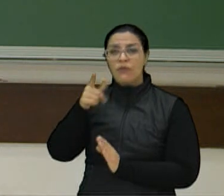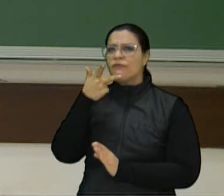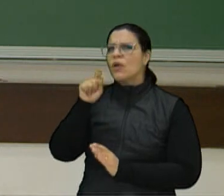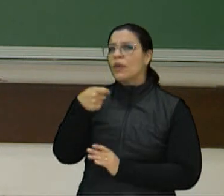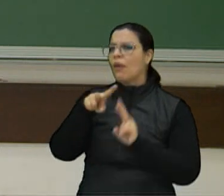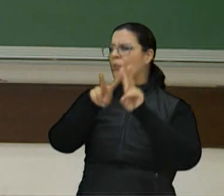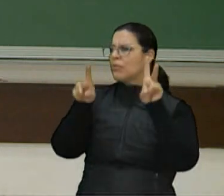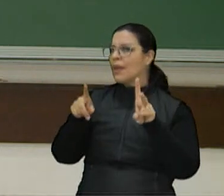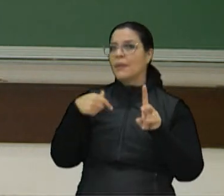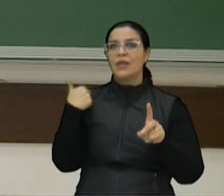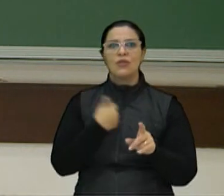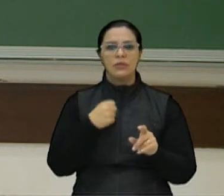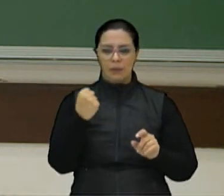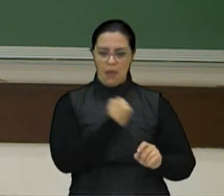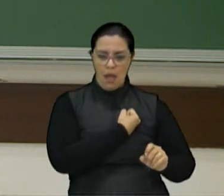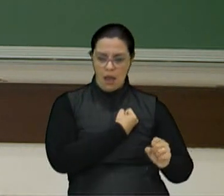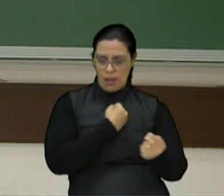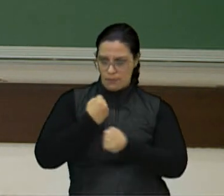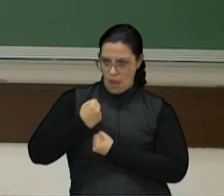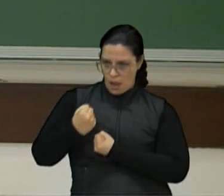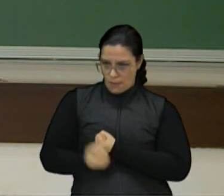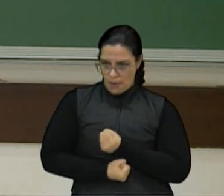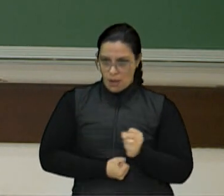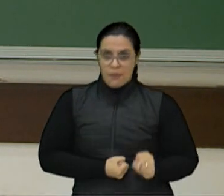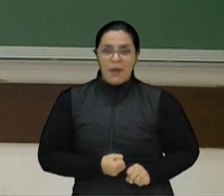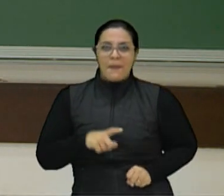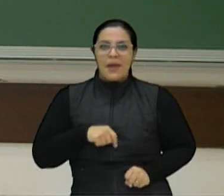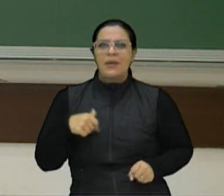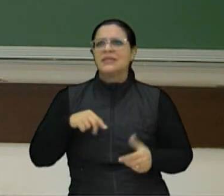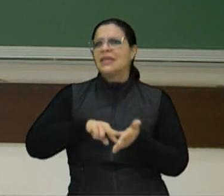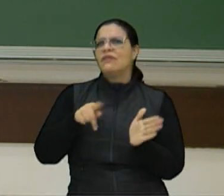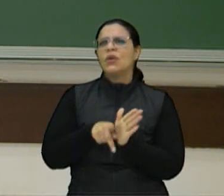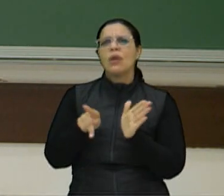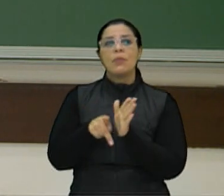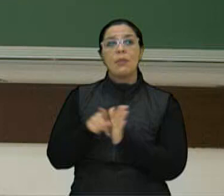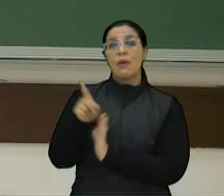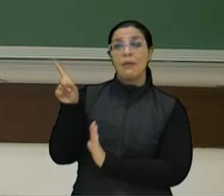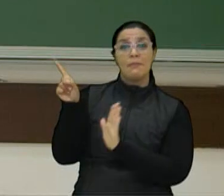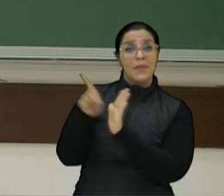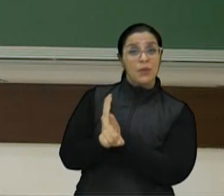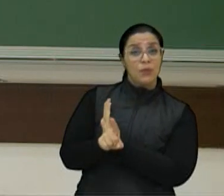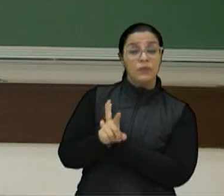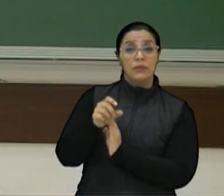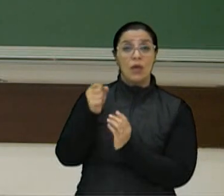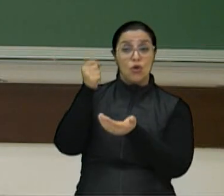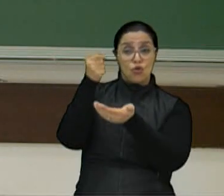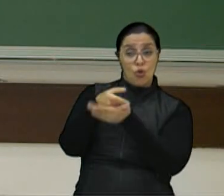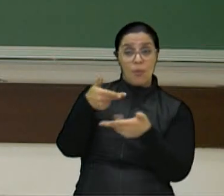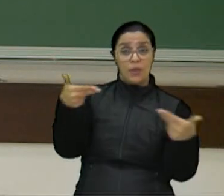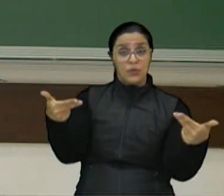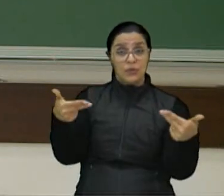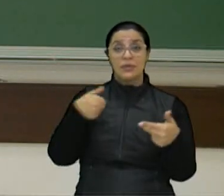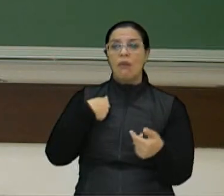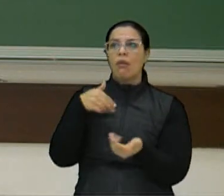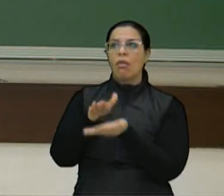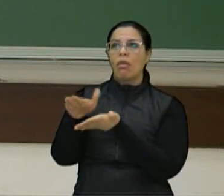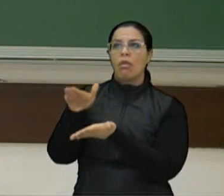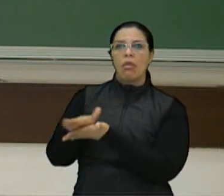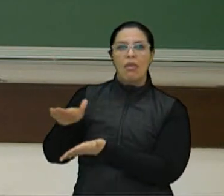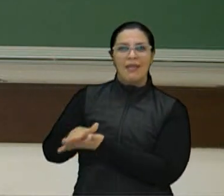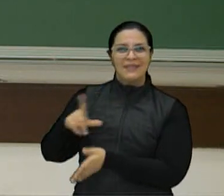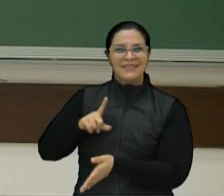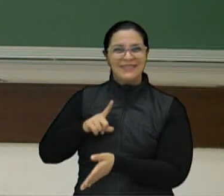tema? Diante das duas perguntas que eu coloquei lá no início? Olha só, o que é consumo e o que é consumismo.